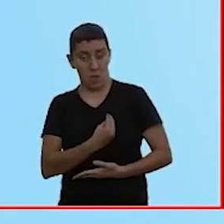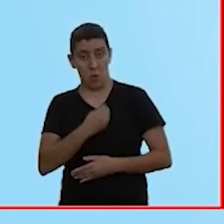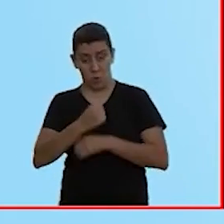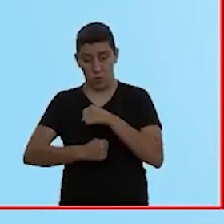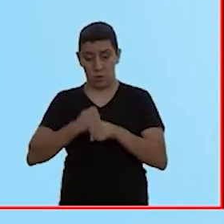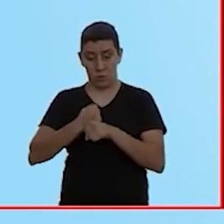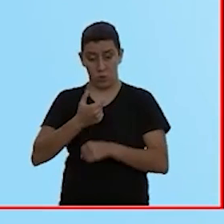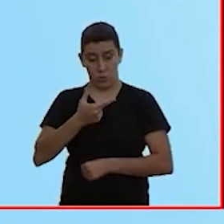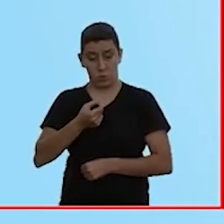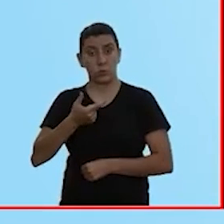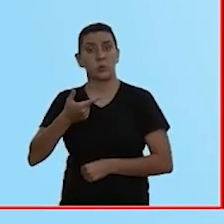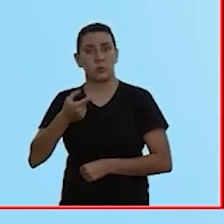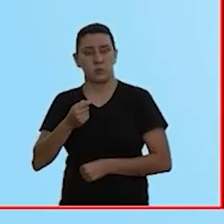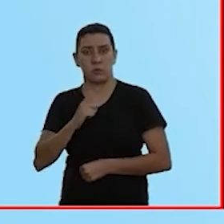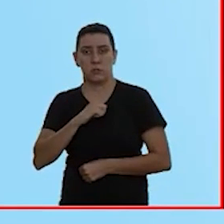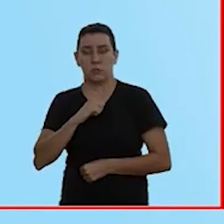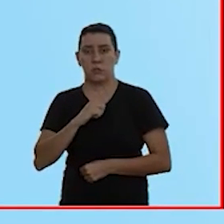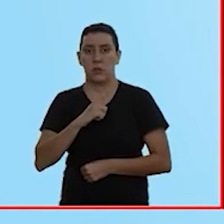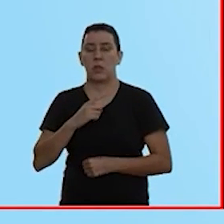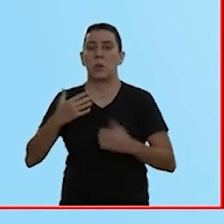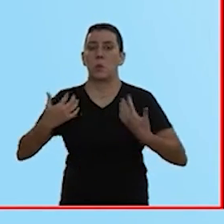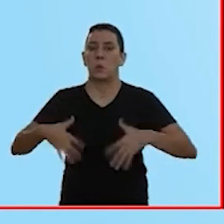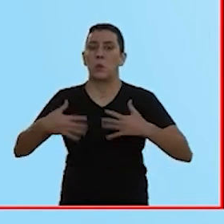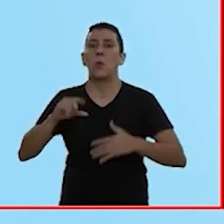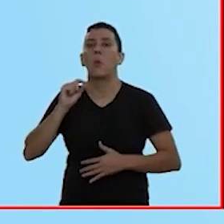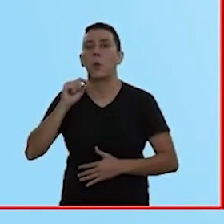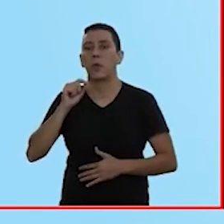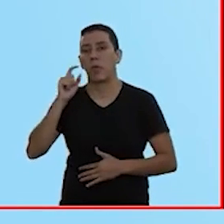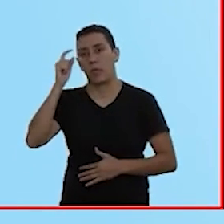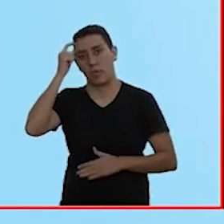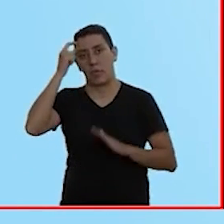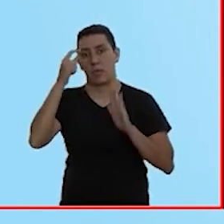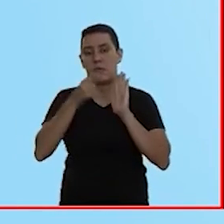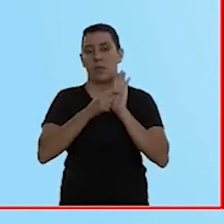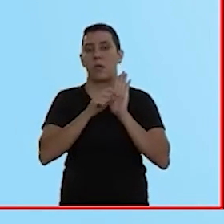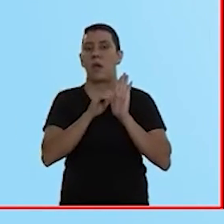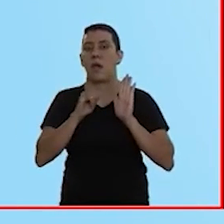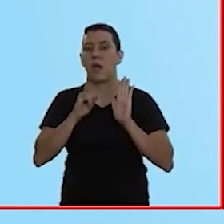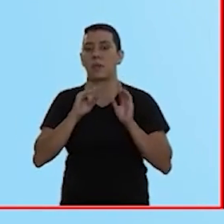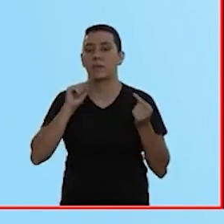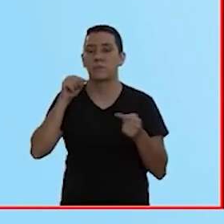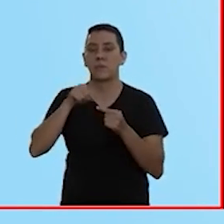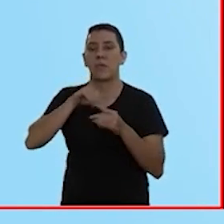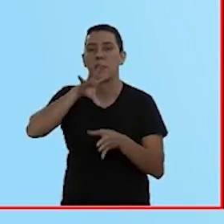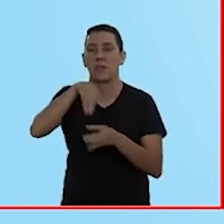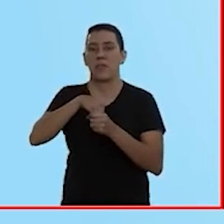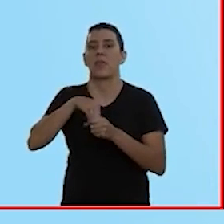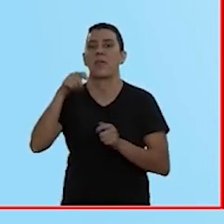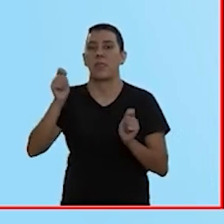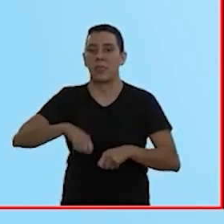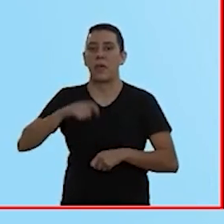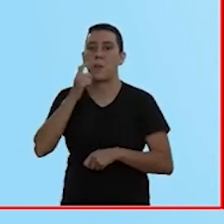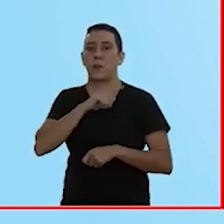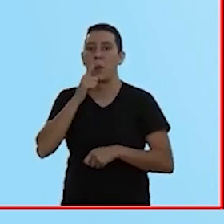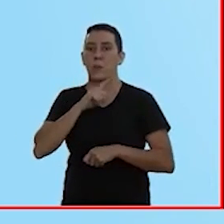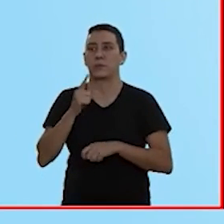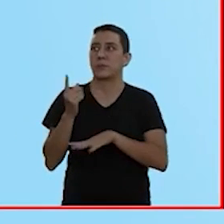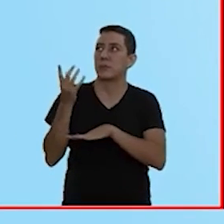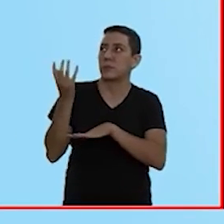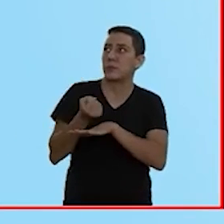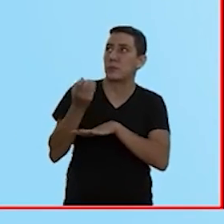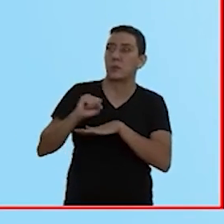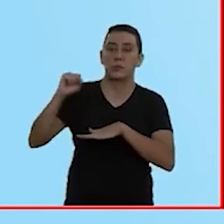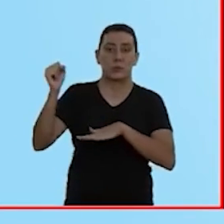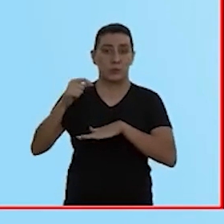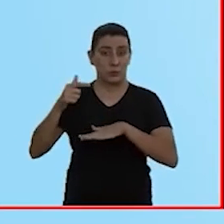vez mais tecnologia embarcada de Inteligência Artificial fazendo parte da energia solar é expectativa que a gente tenha aí é